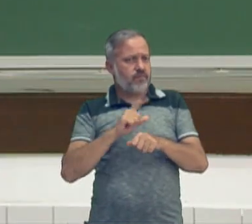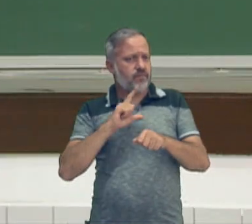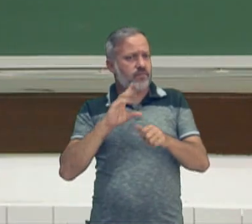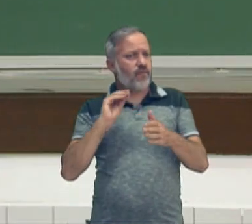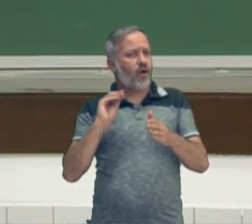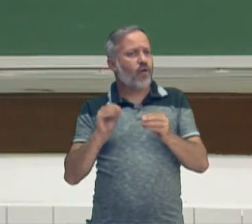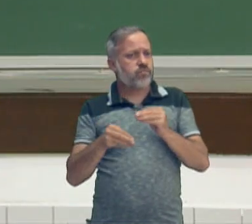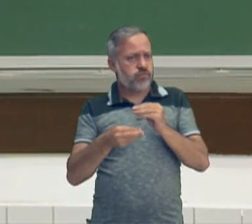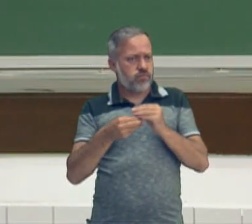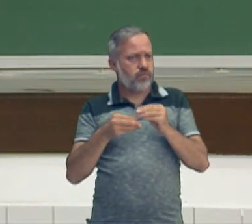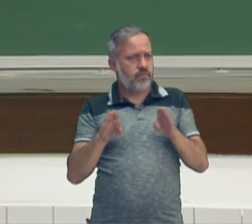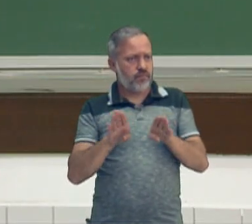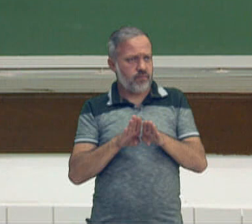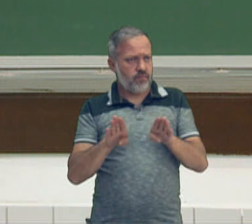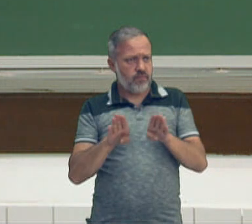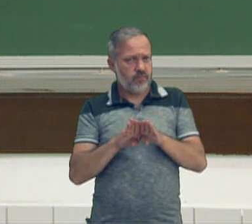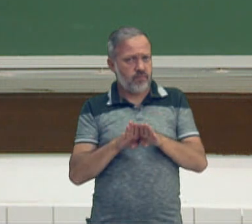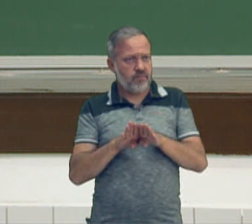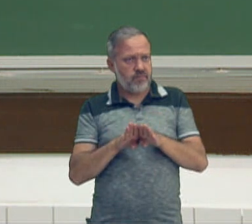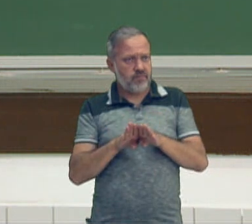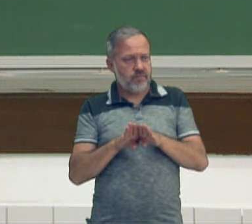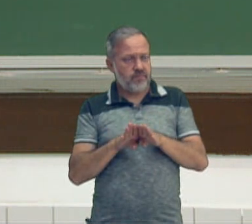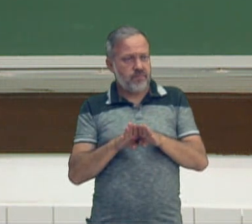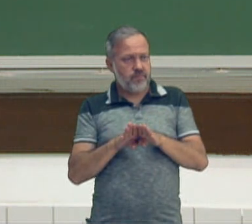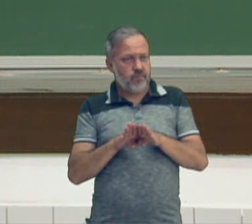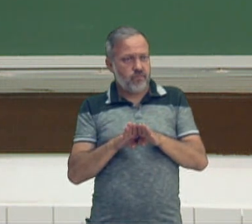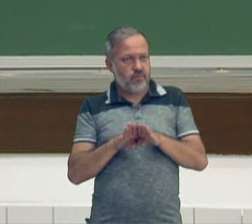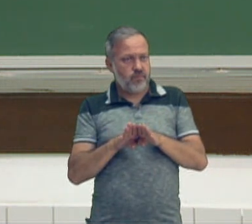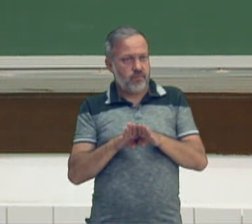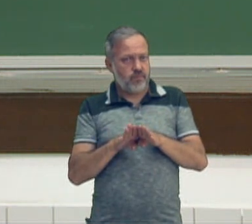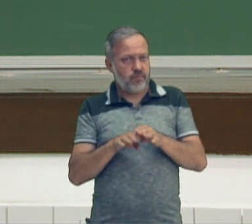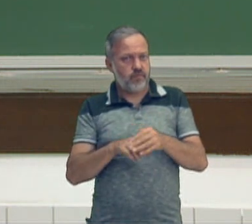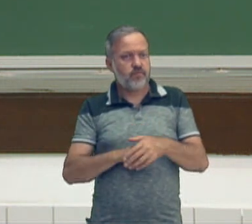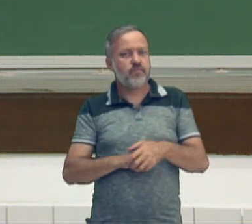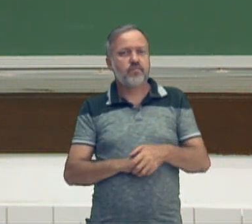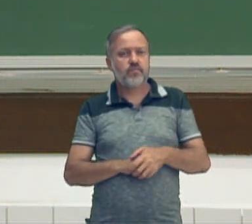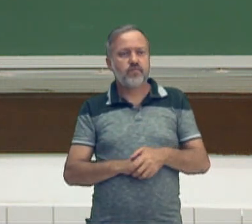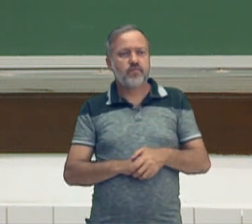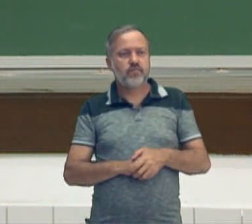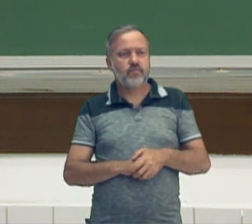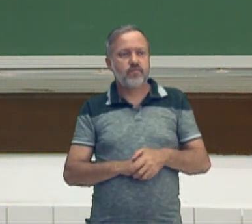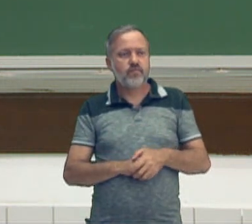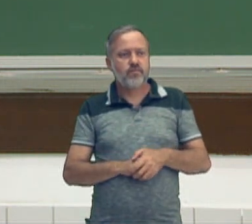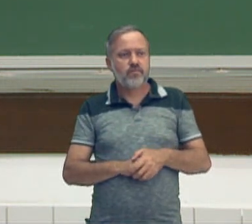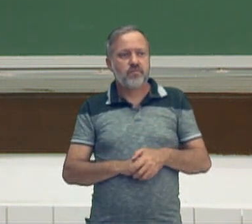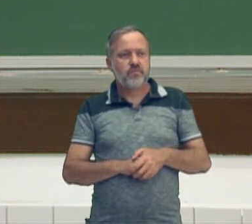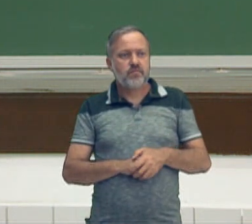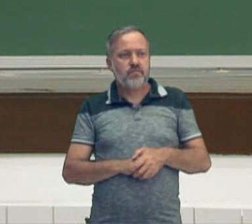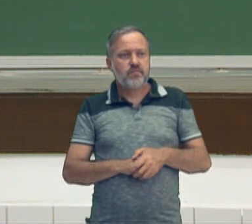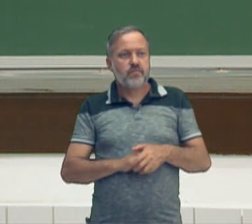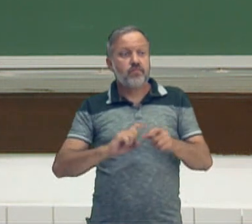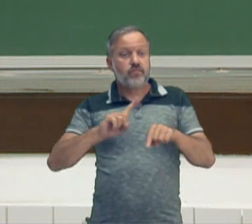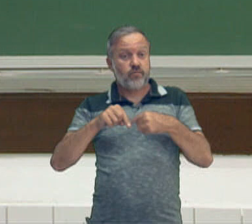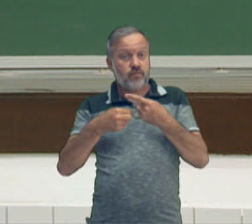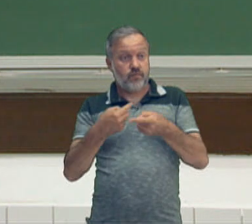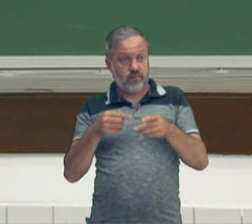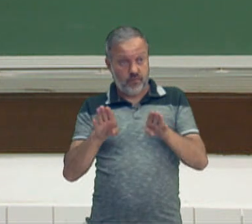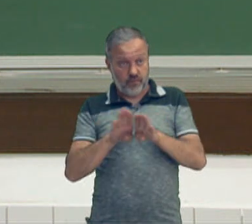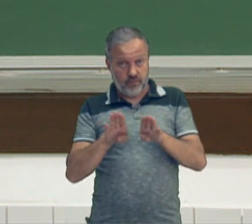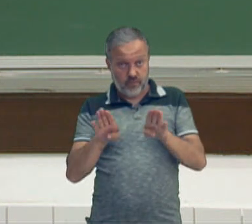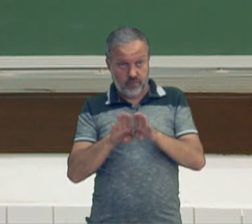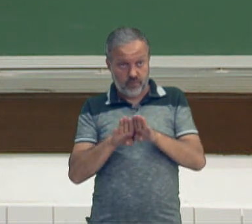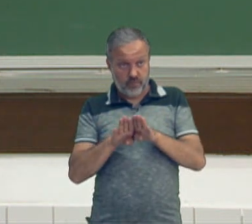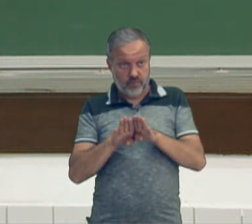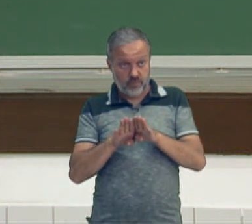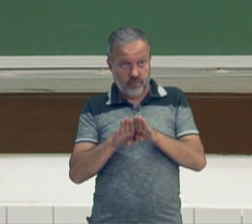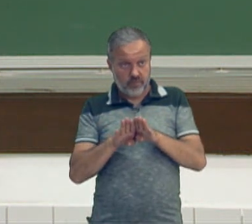também, dividido por essa linha aí, que é a linha de transição entre um e outro. Tá? Outra forma de regionalização,